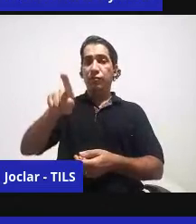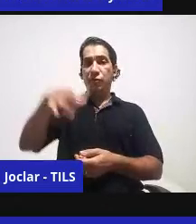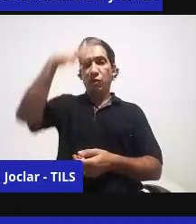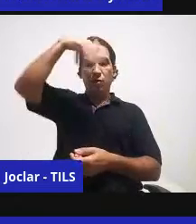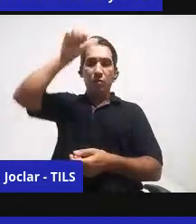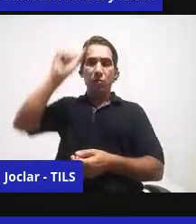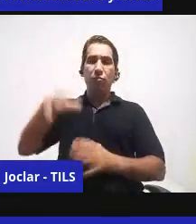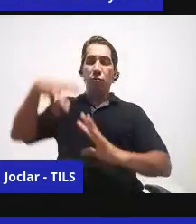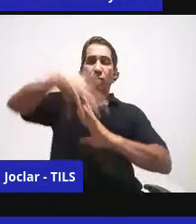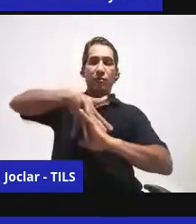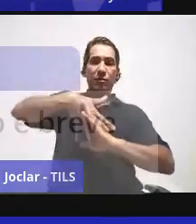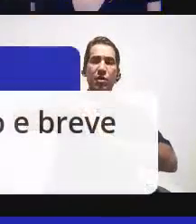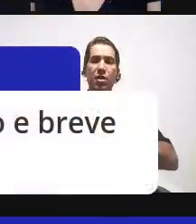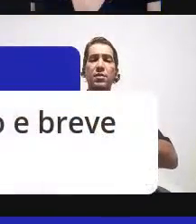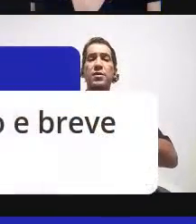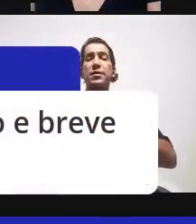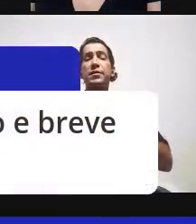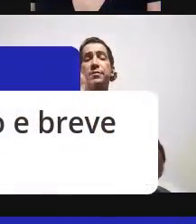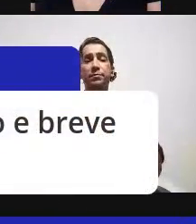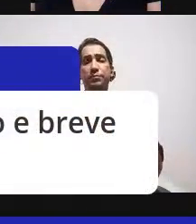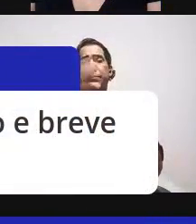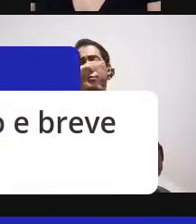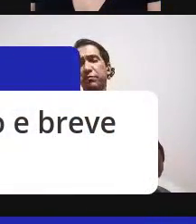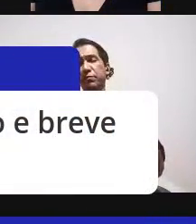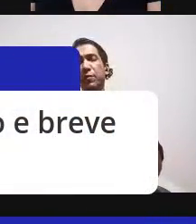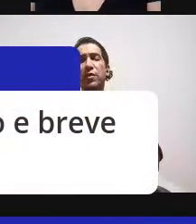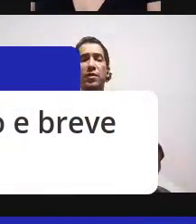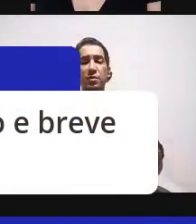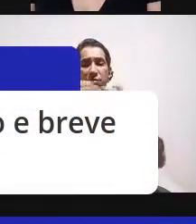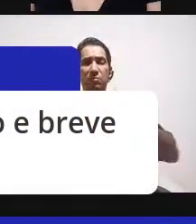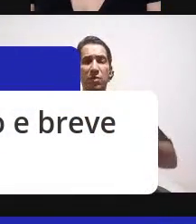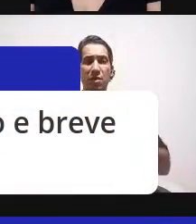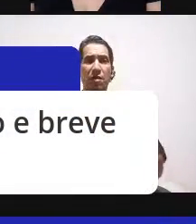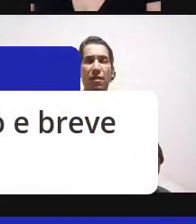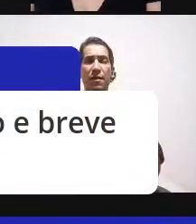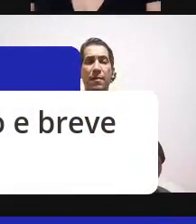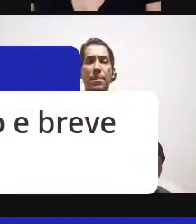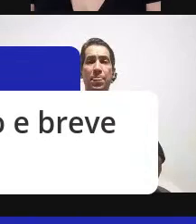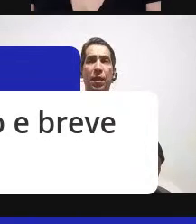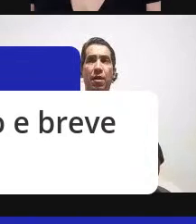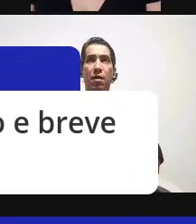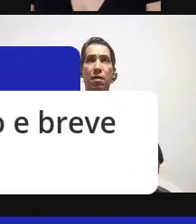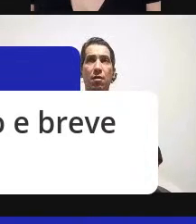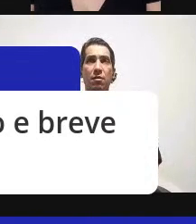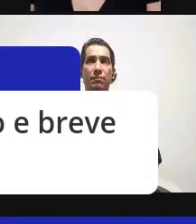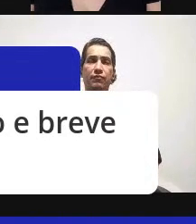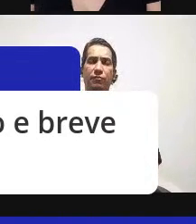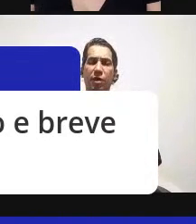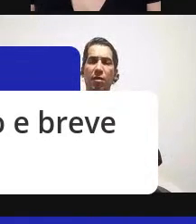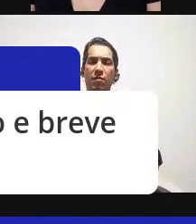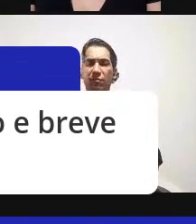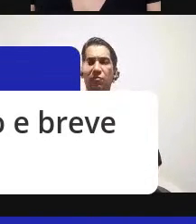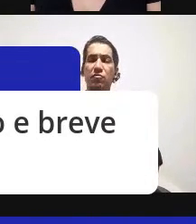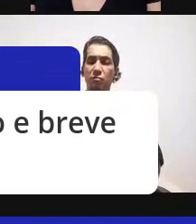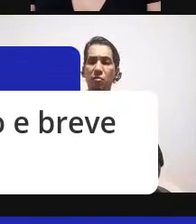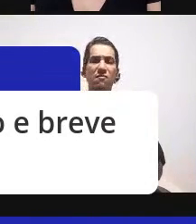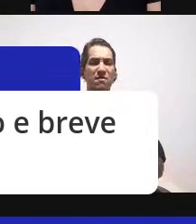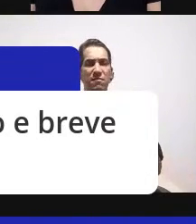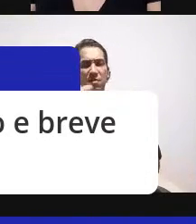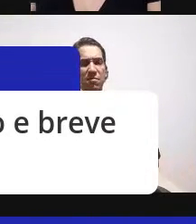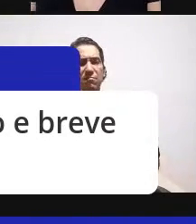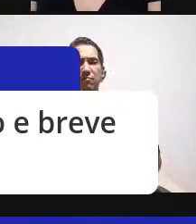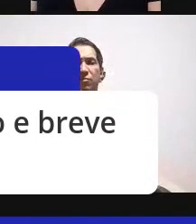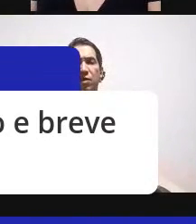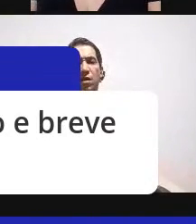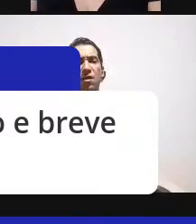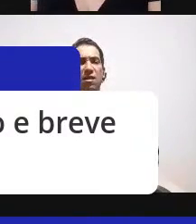Sul, e eu vou dizer para vocês o seguinte: olha, 3 anos atrás, eu disse que todos nós teríamos uma impressora 3D. E aí